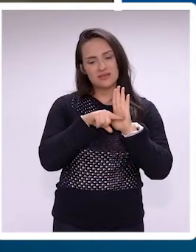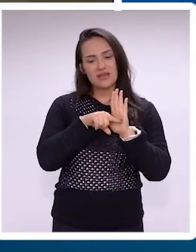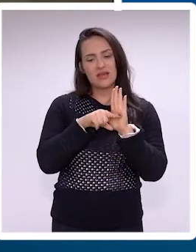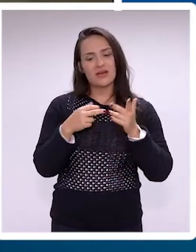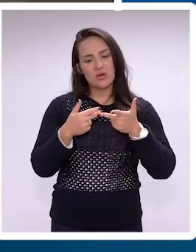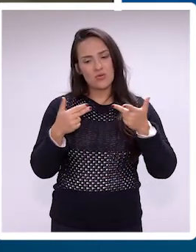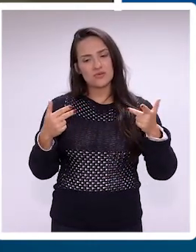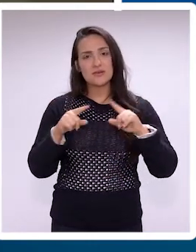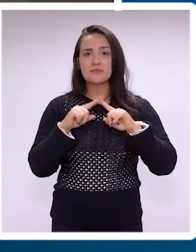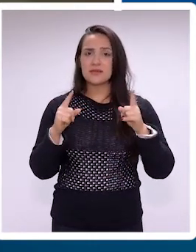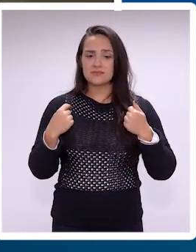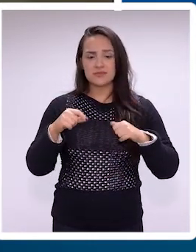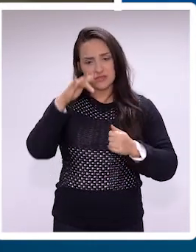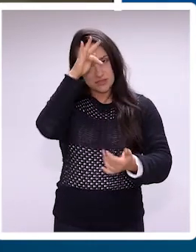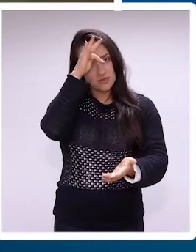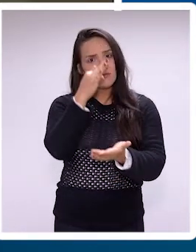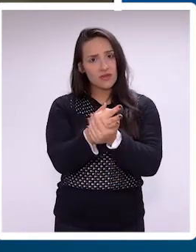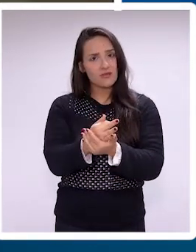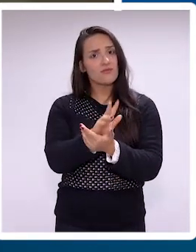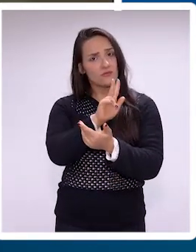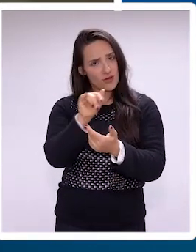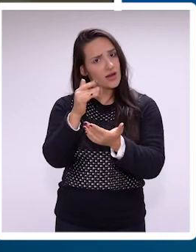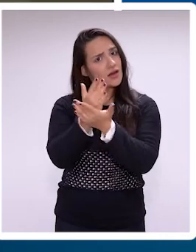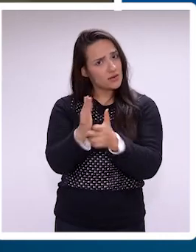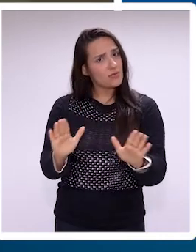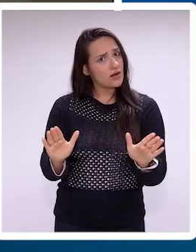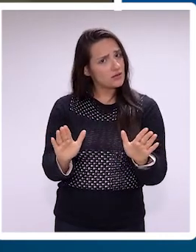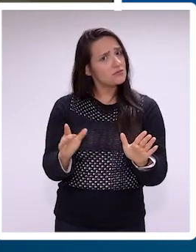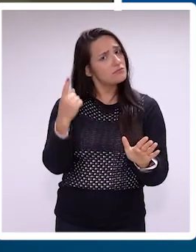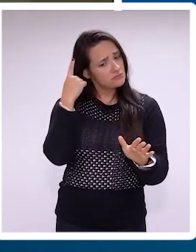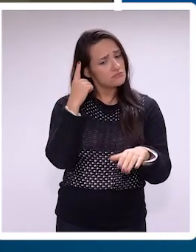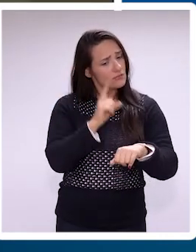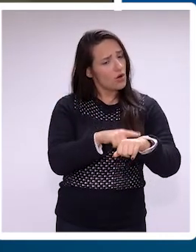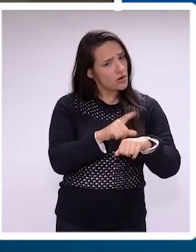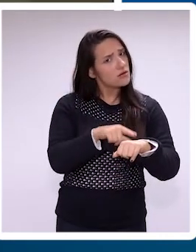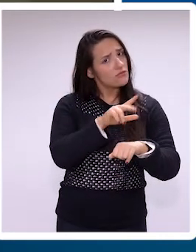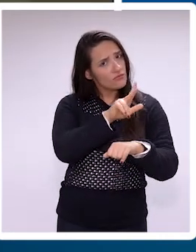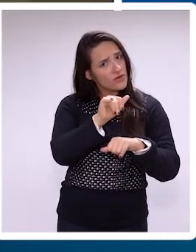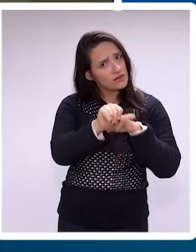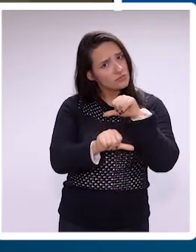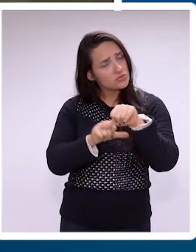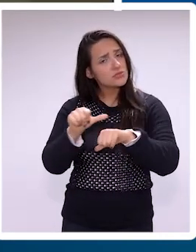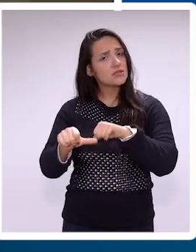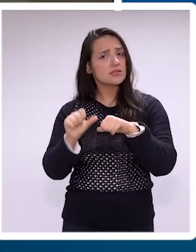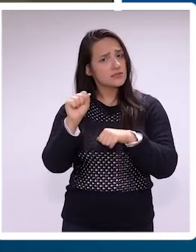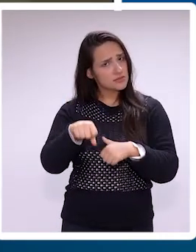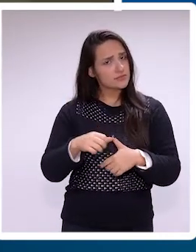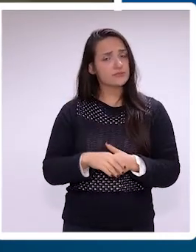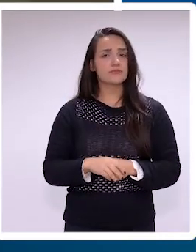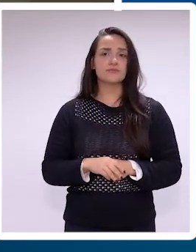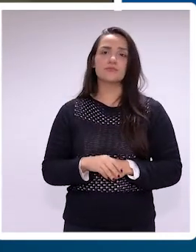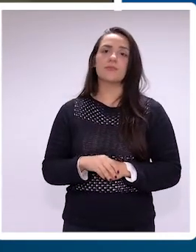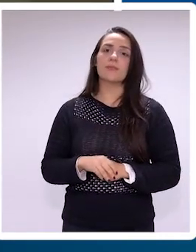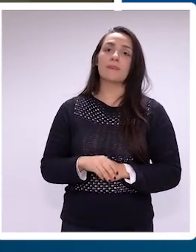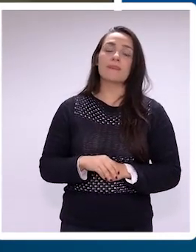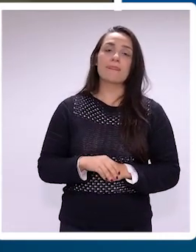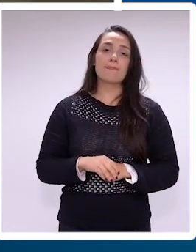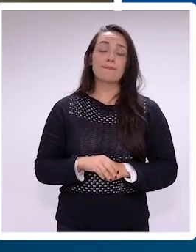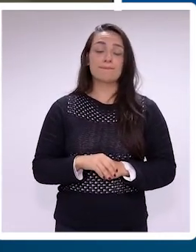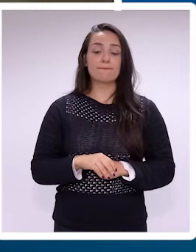vai acabar, é a certeza que isso acabará. Para isso, nesse momento, tem algumas dicas